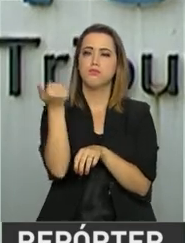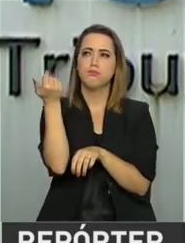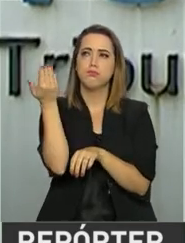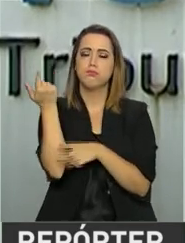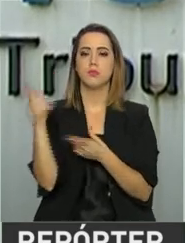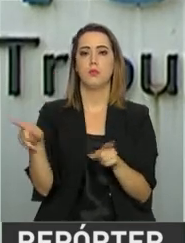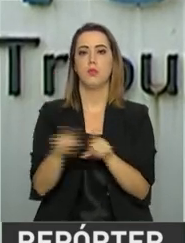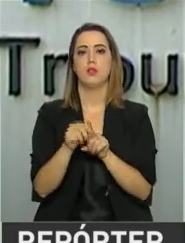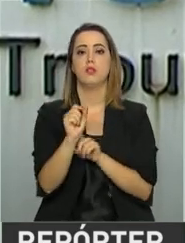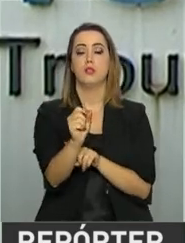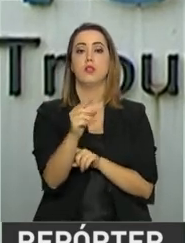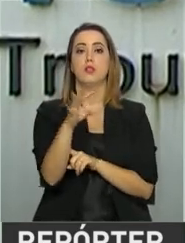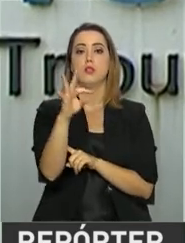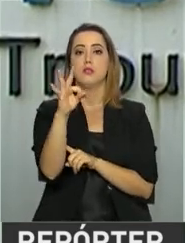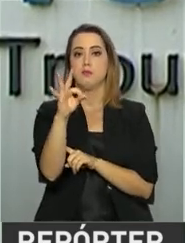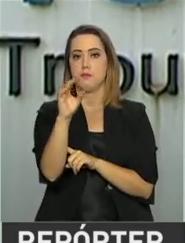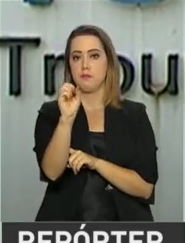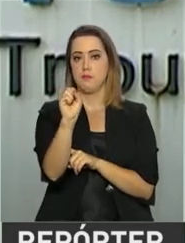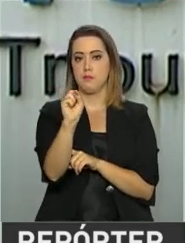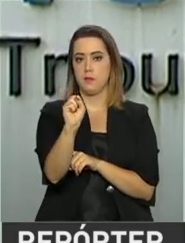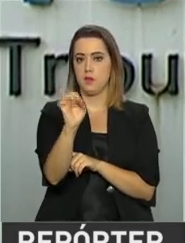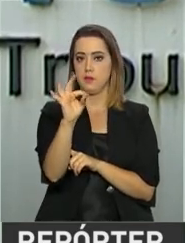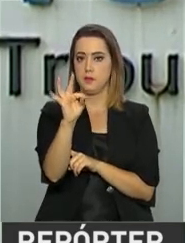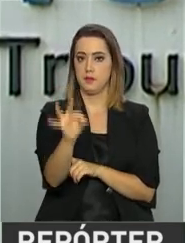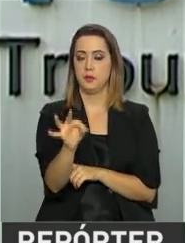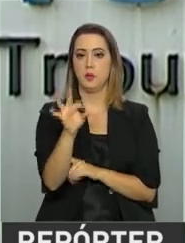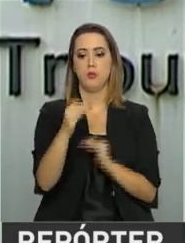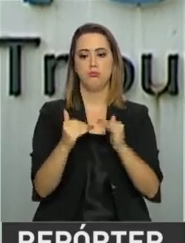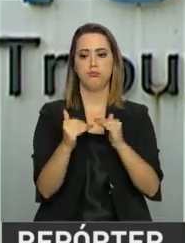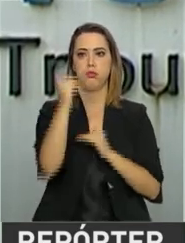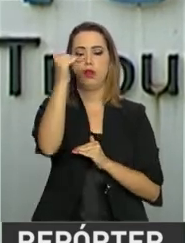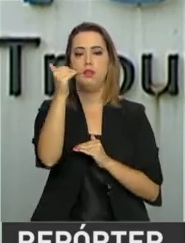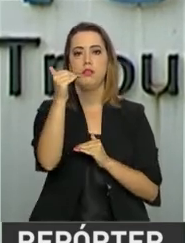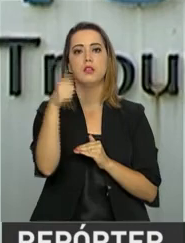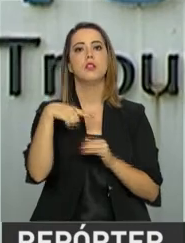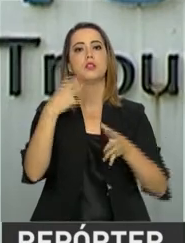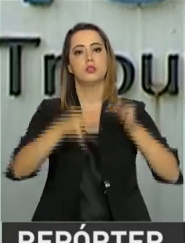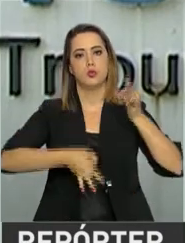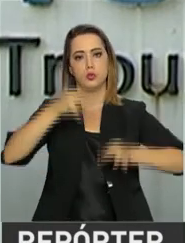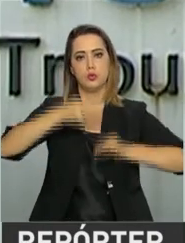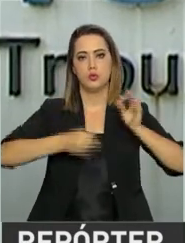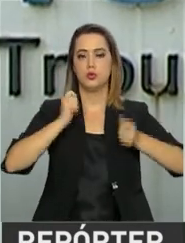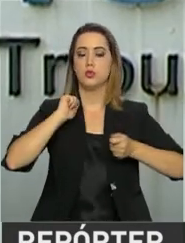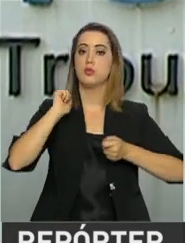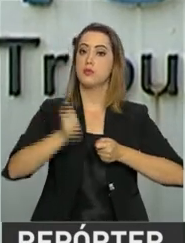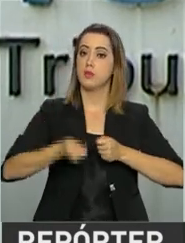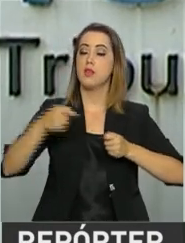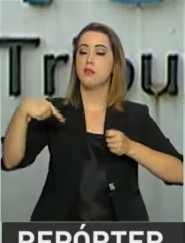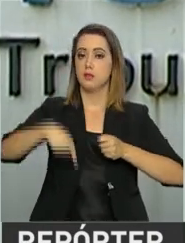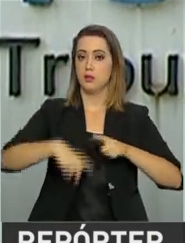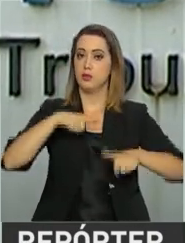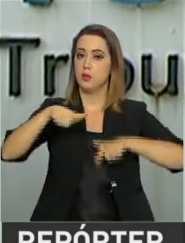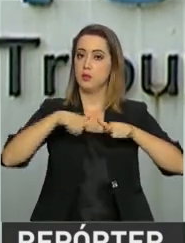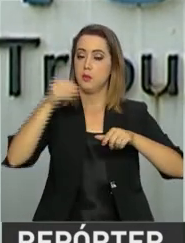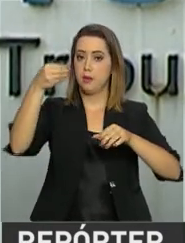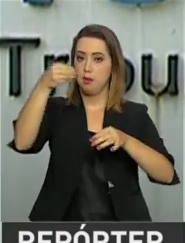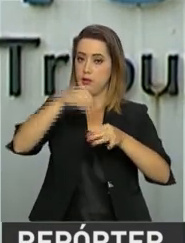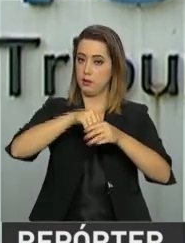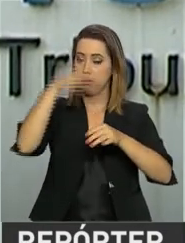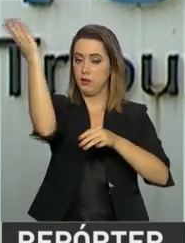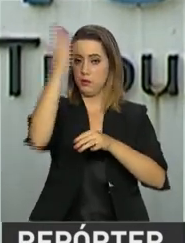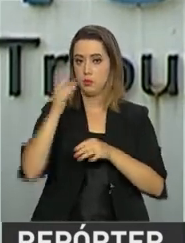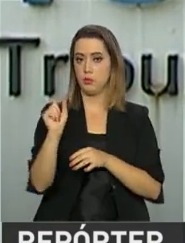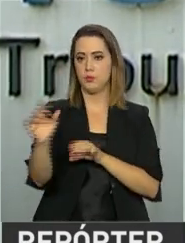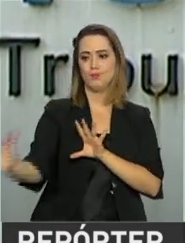o tst é o órgão máximo da justiça trabalhista aqui no brasil e tem a principal função